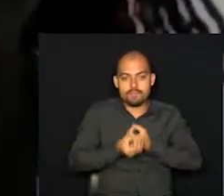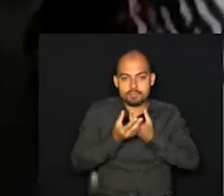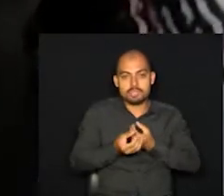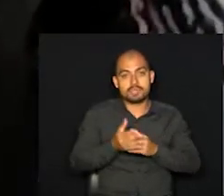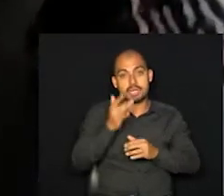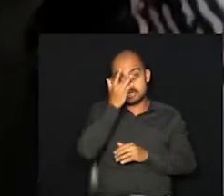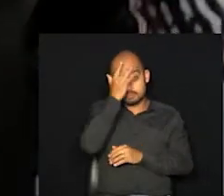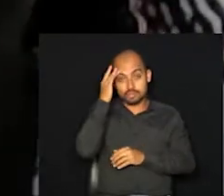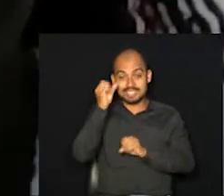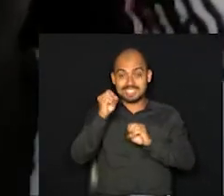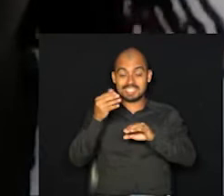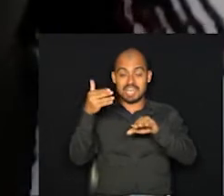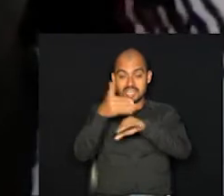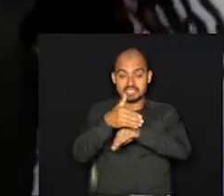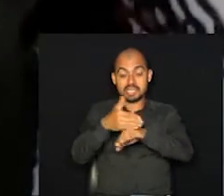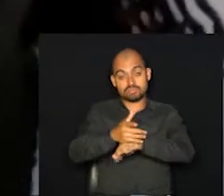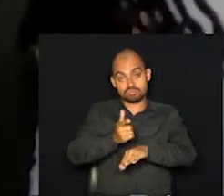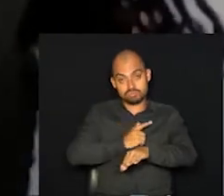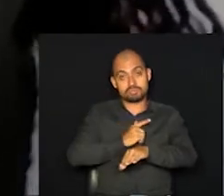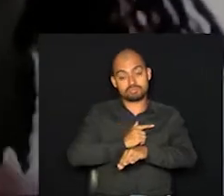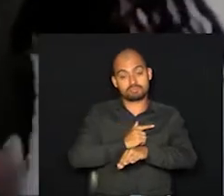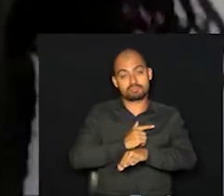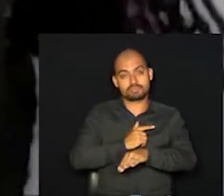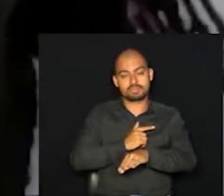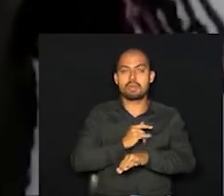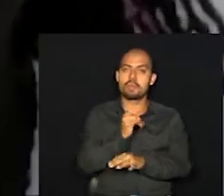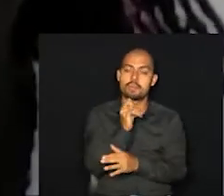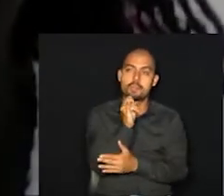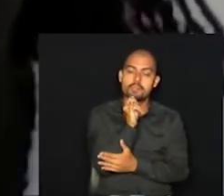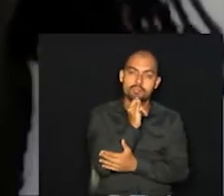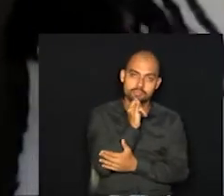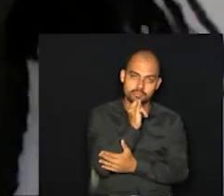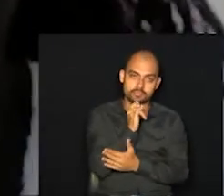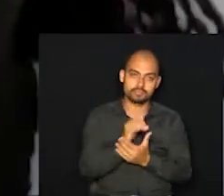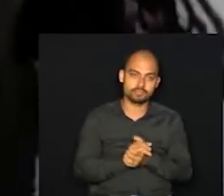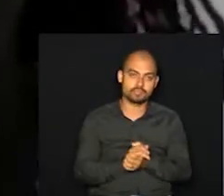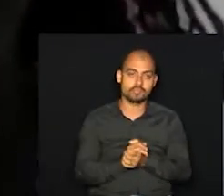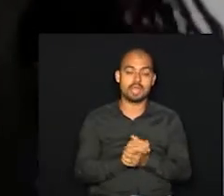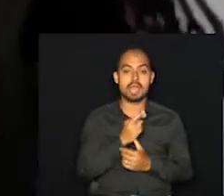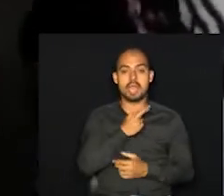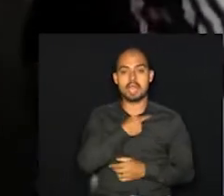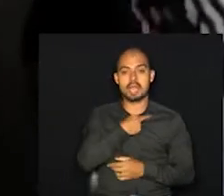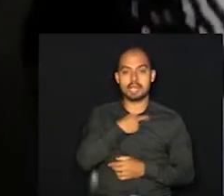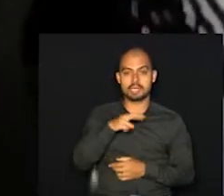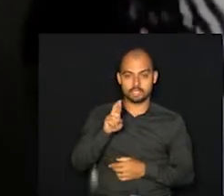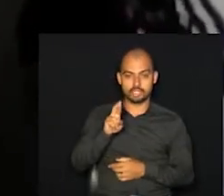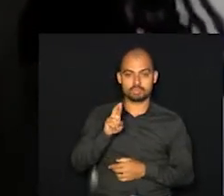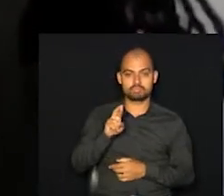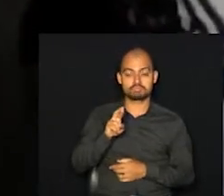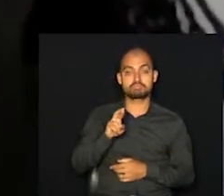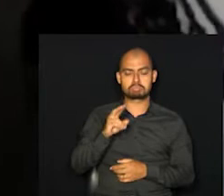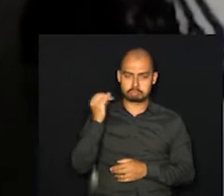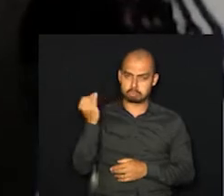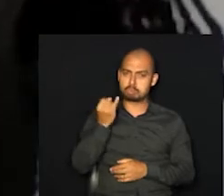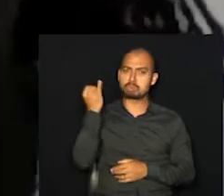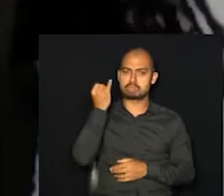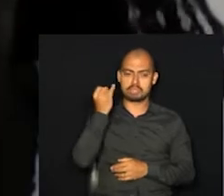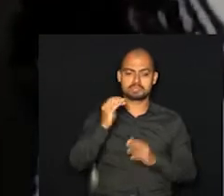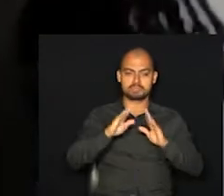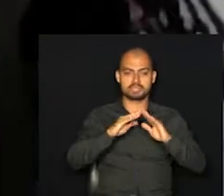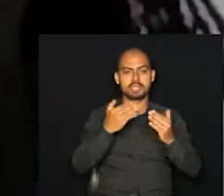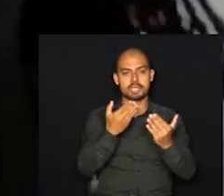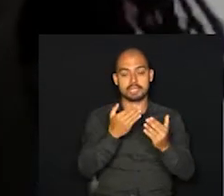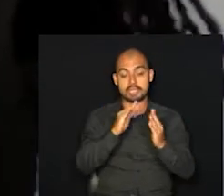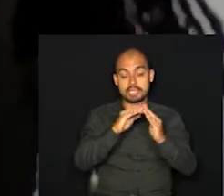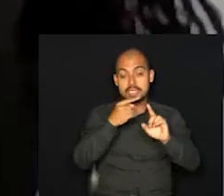acesso à informação, que nem, por exemplo, o que eu acho muito importante, a religião, a igreja. Eu acho que a igreja ela tem um papel fundamental na